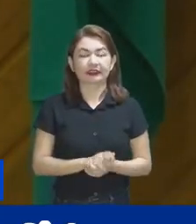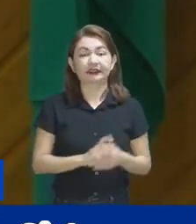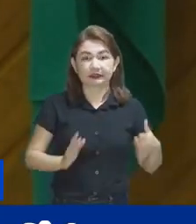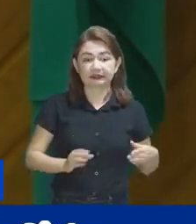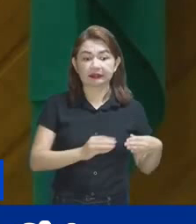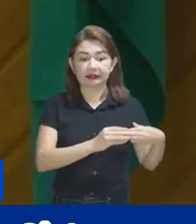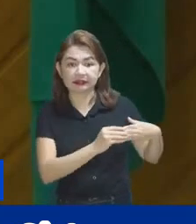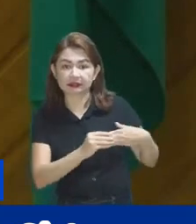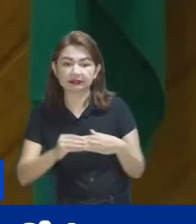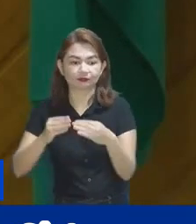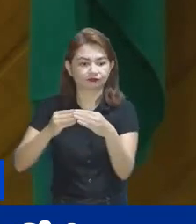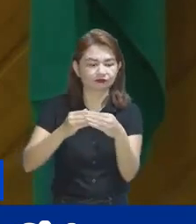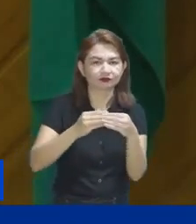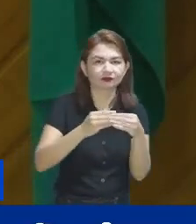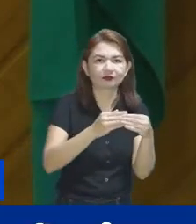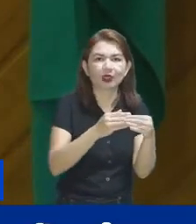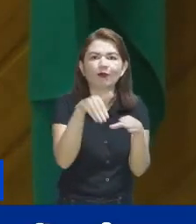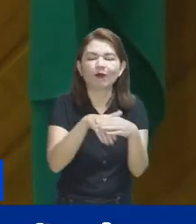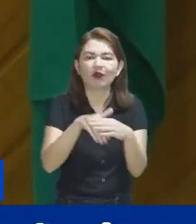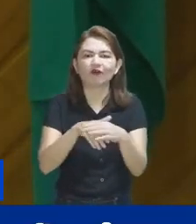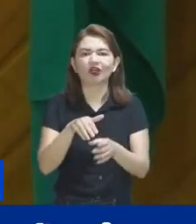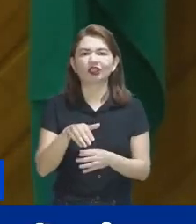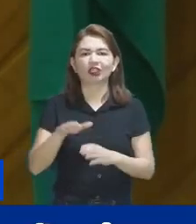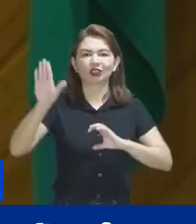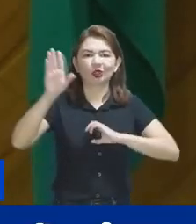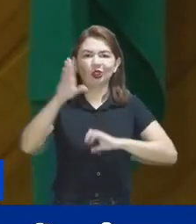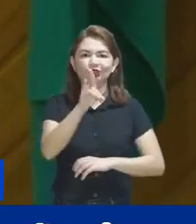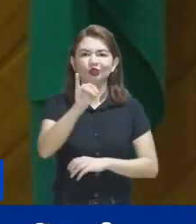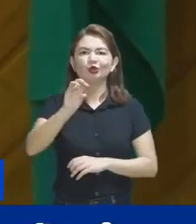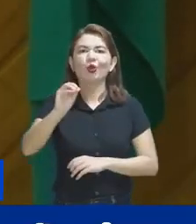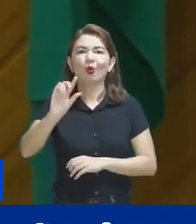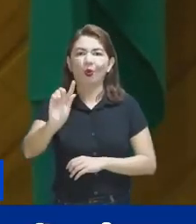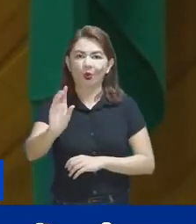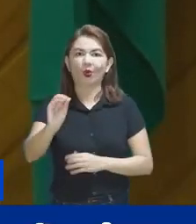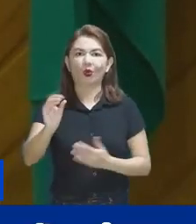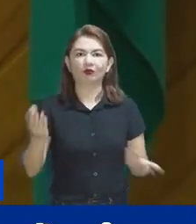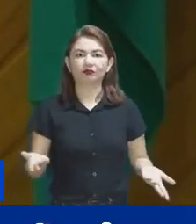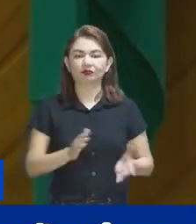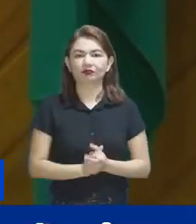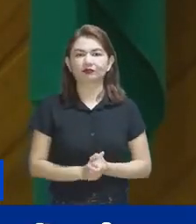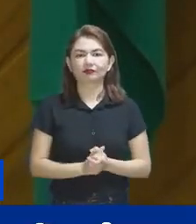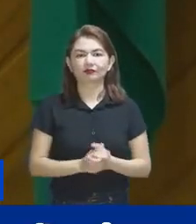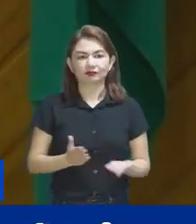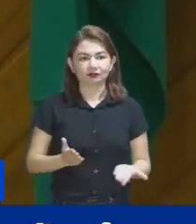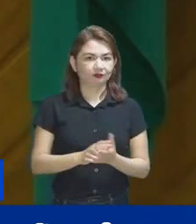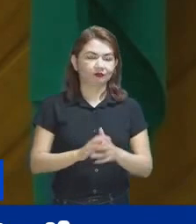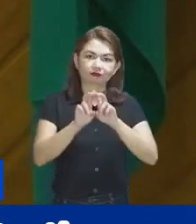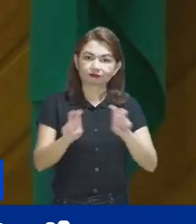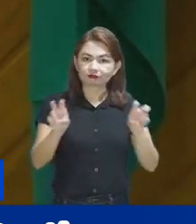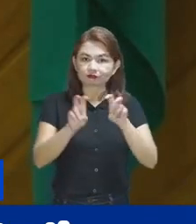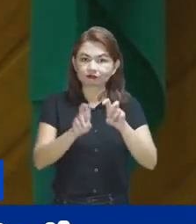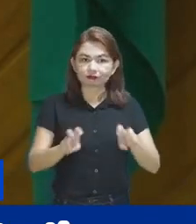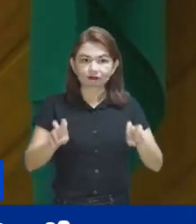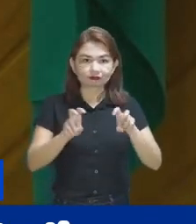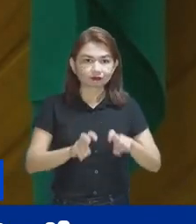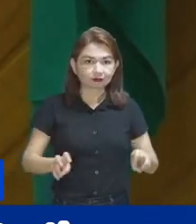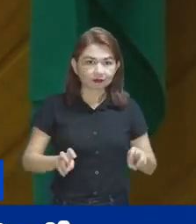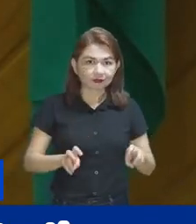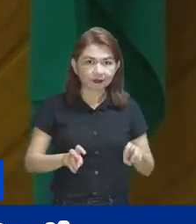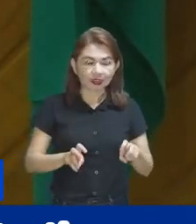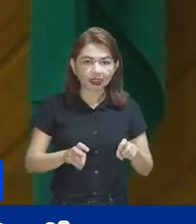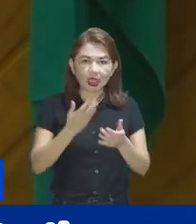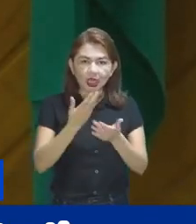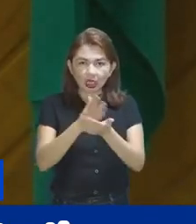para votar Diogo Sênio. E aí eu peço também venha e paciência dos julgadores para citar alguns trechos